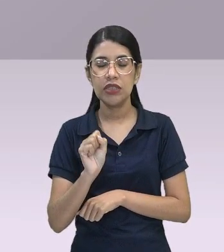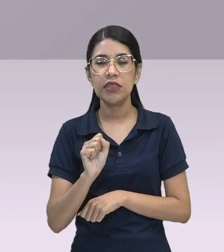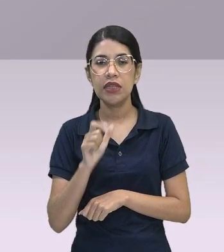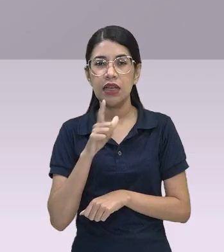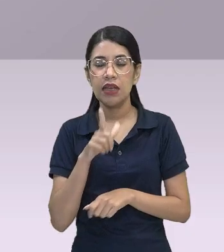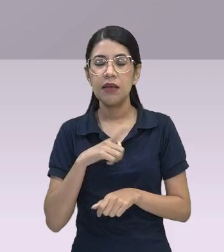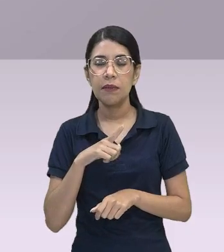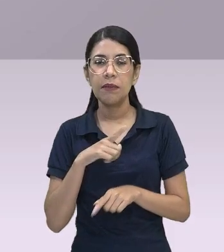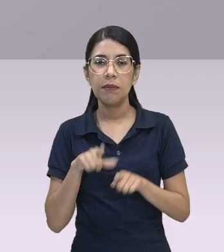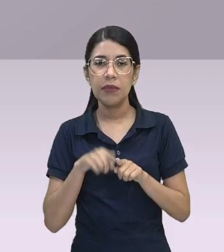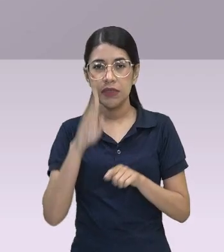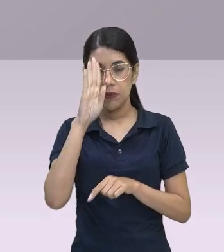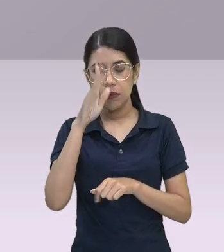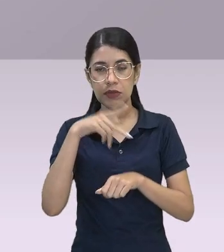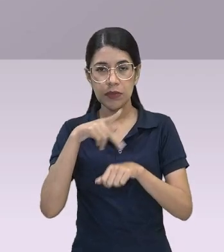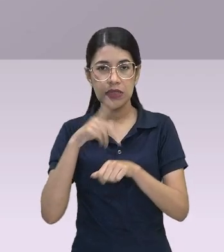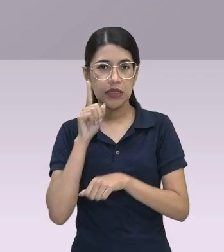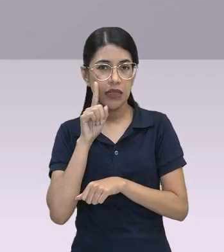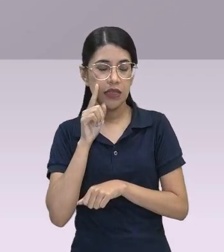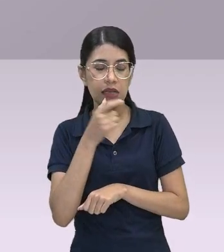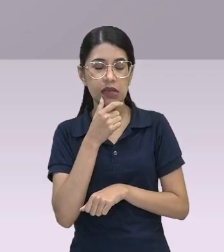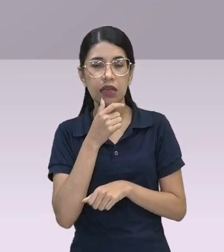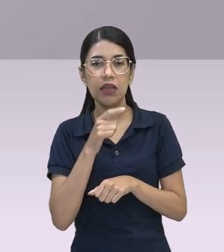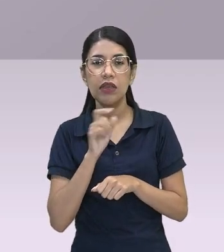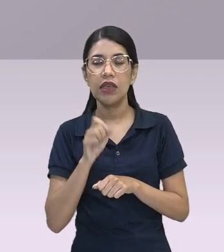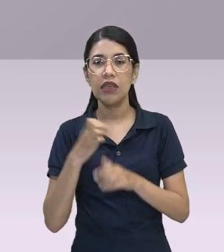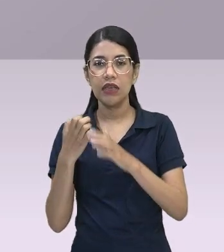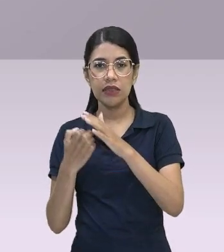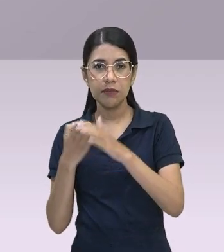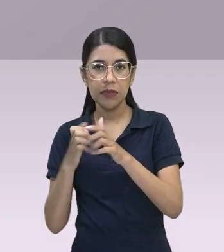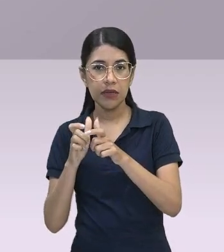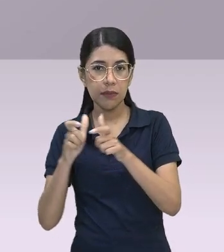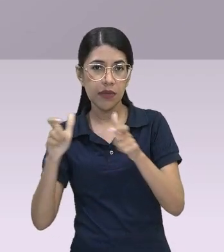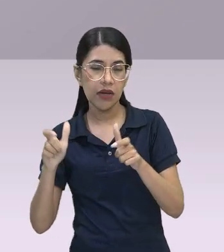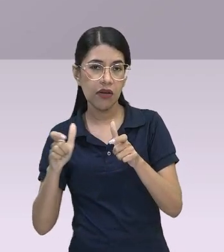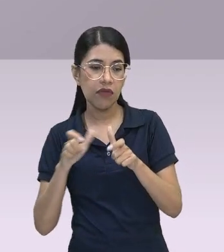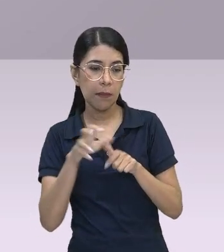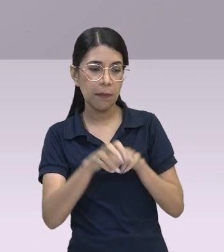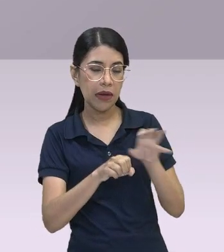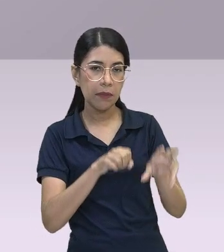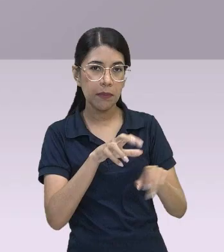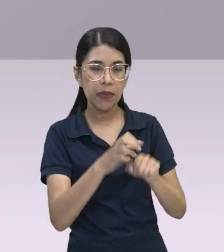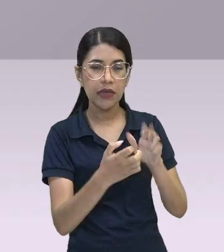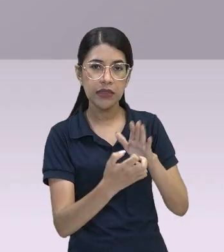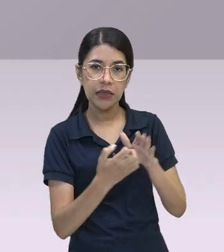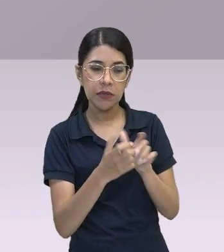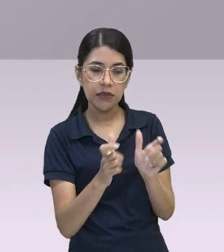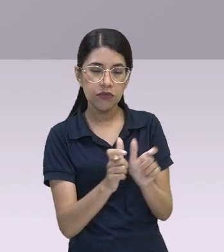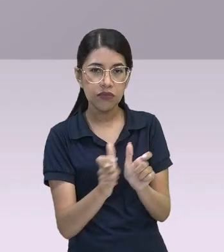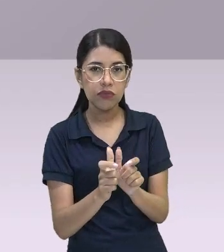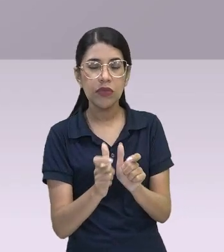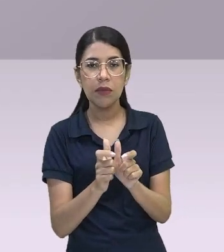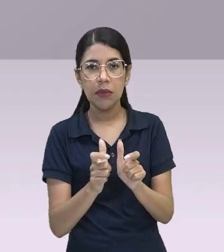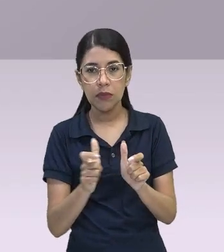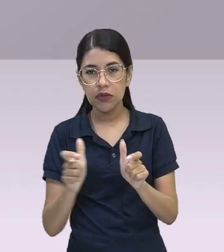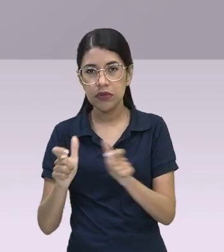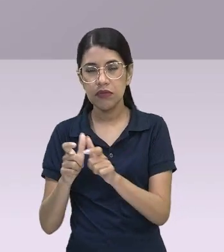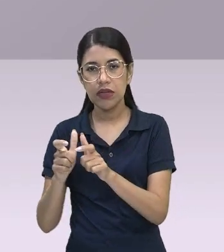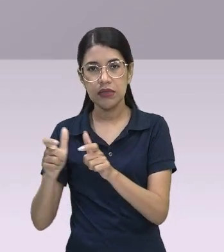Inglaterra principalmente, que é quando indústrias acabam engolindo indústrias menores e fortalecendo então o